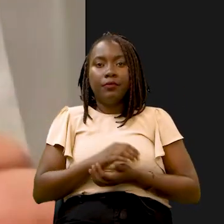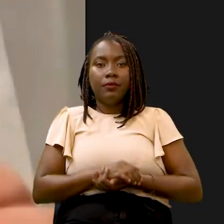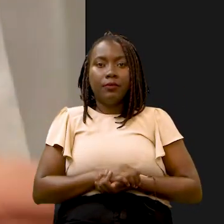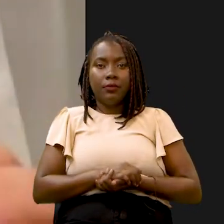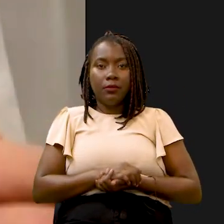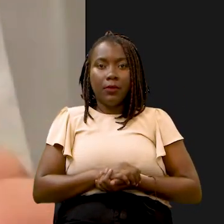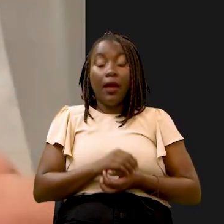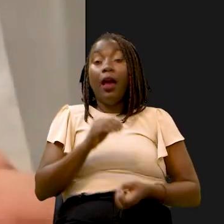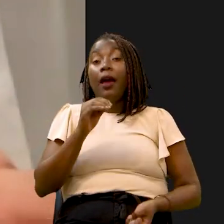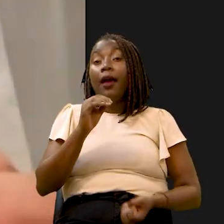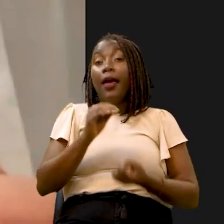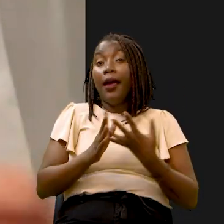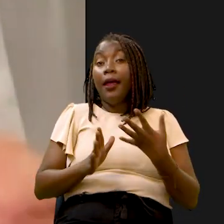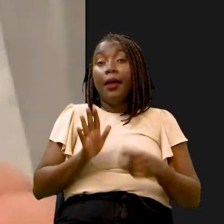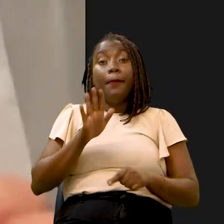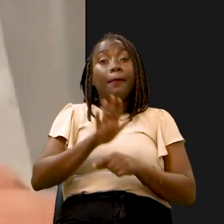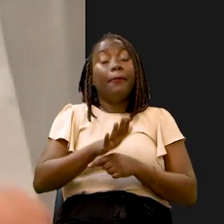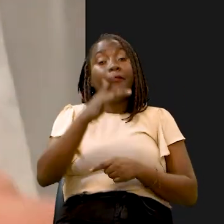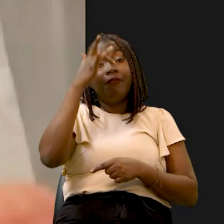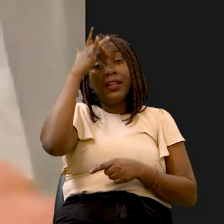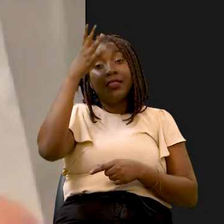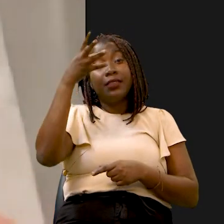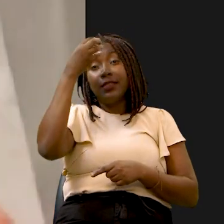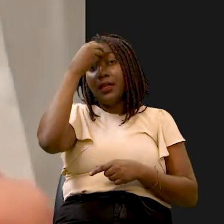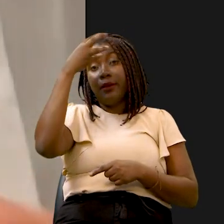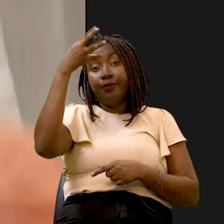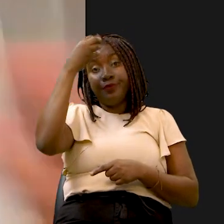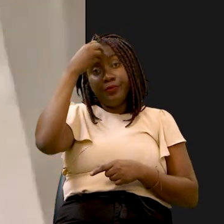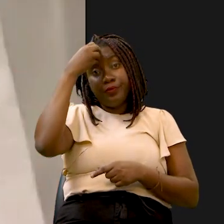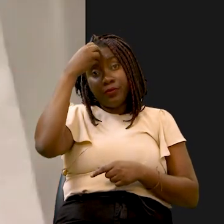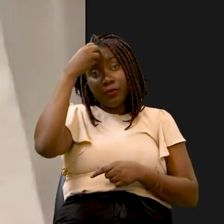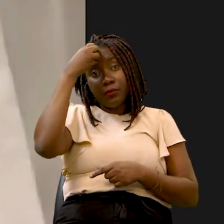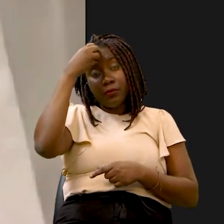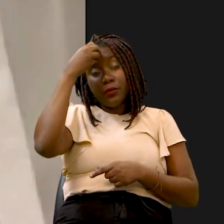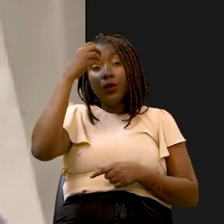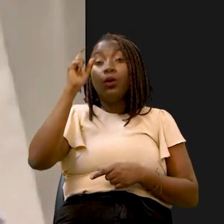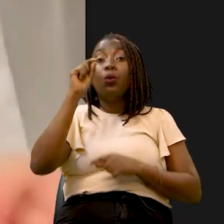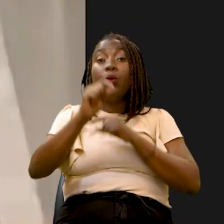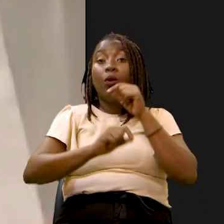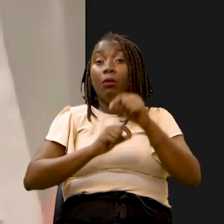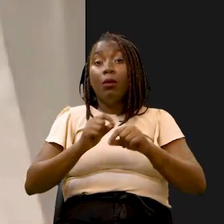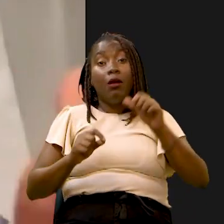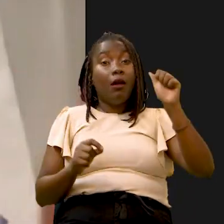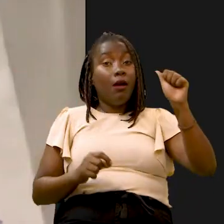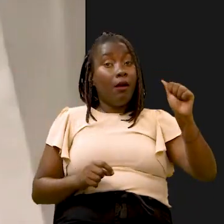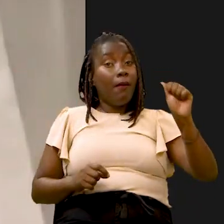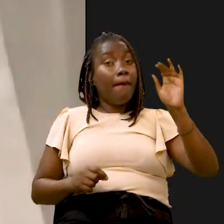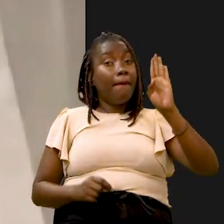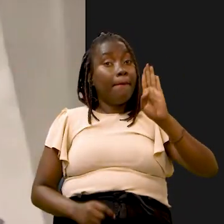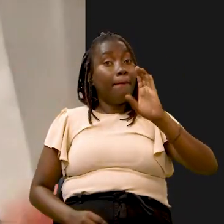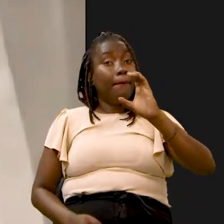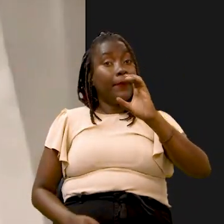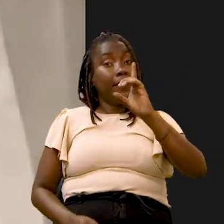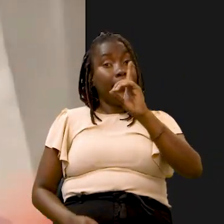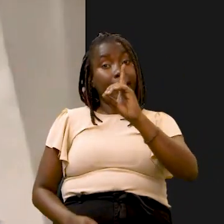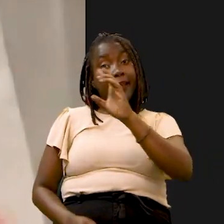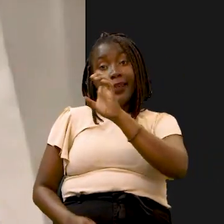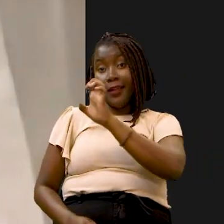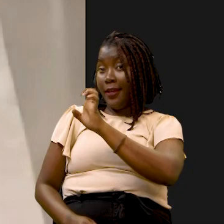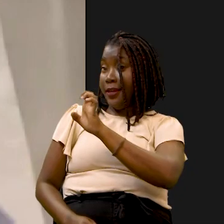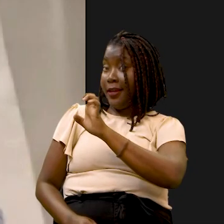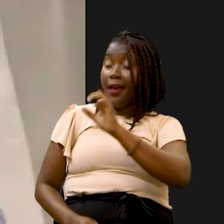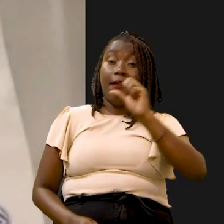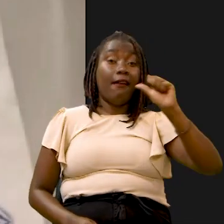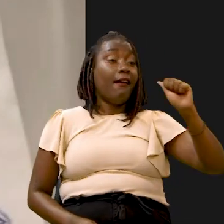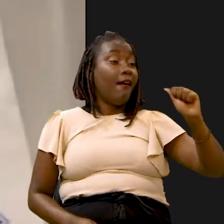aquela regra que é criada para facilitar que a gente memorize. Então, é a regra do A, B,